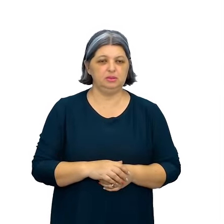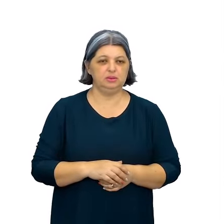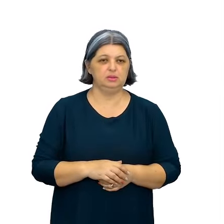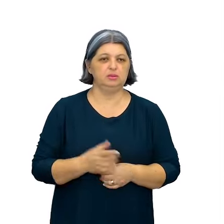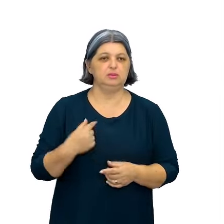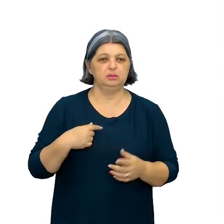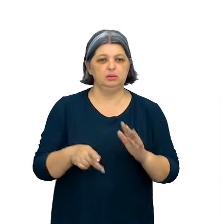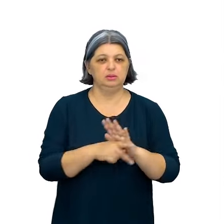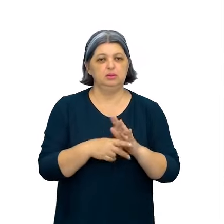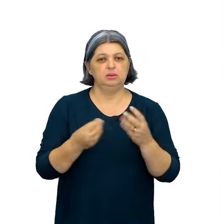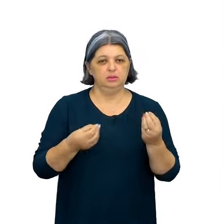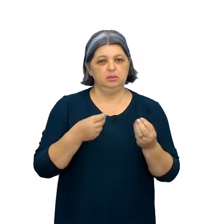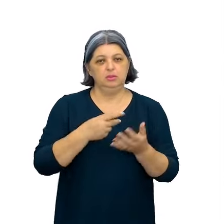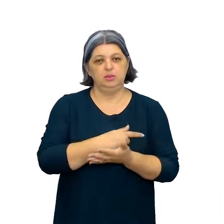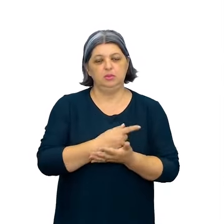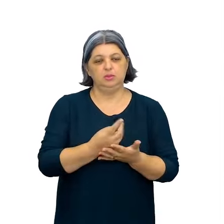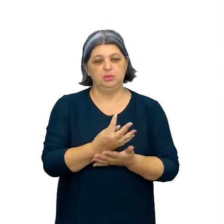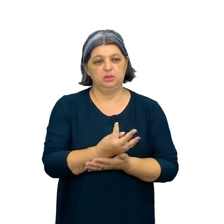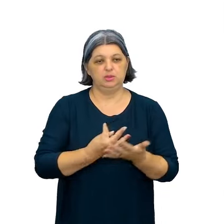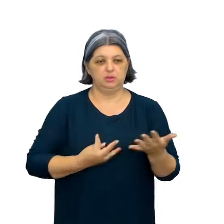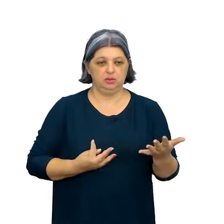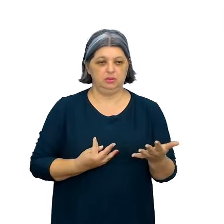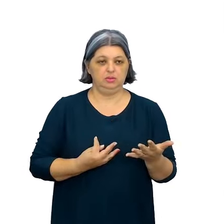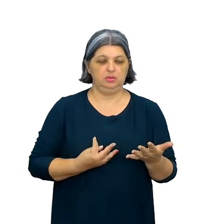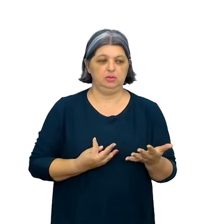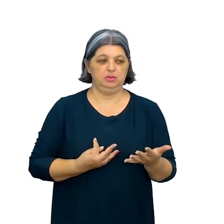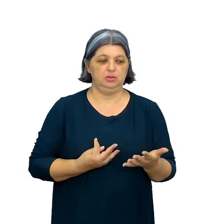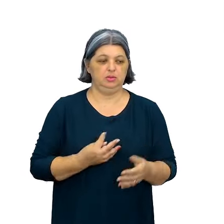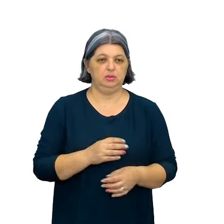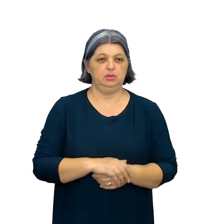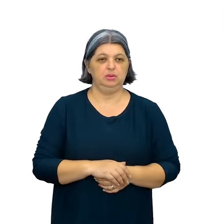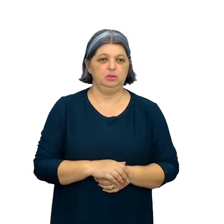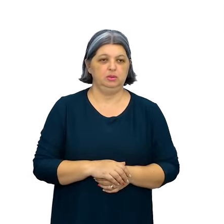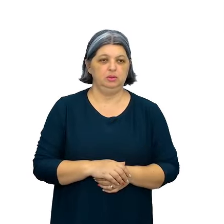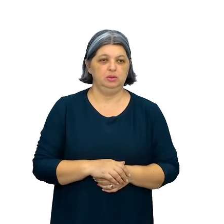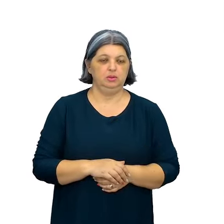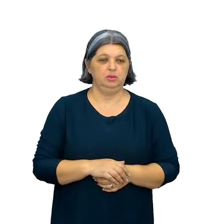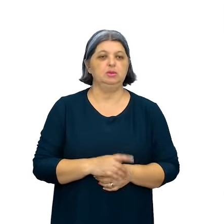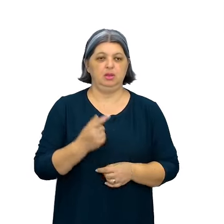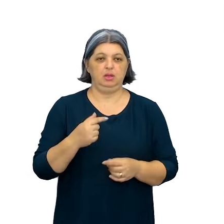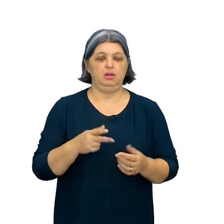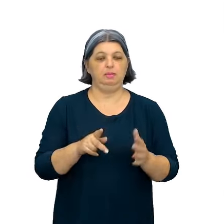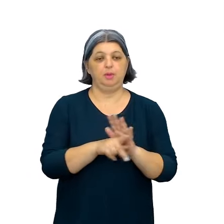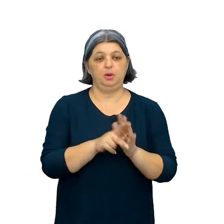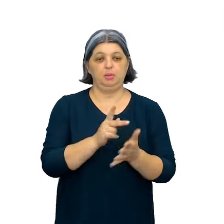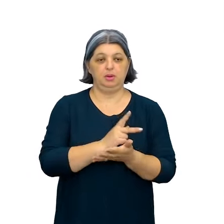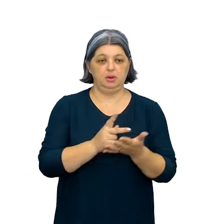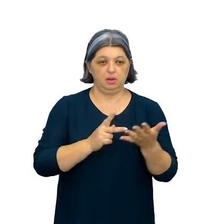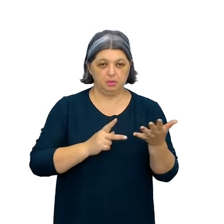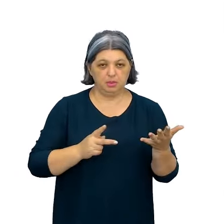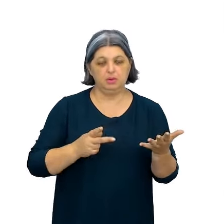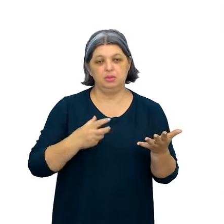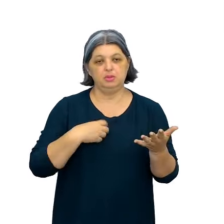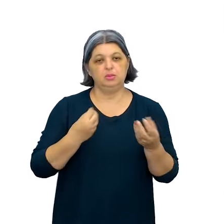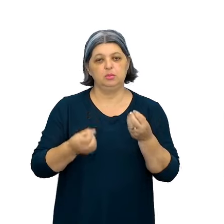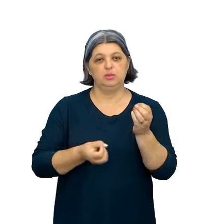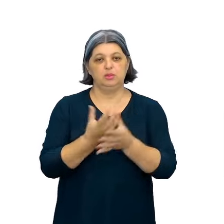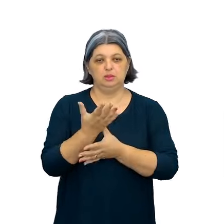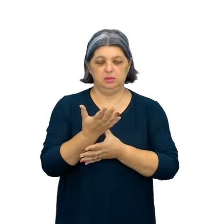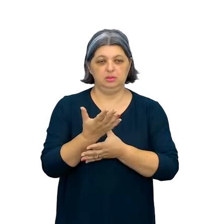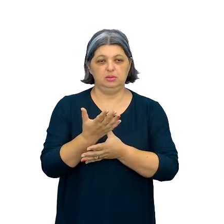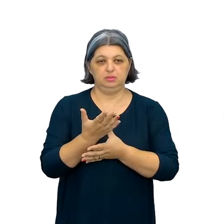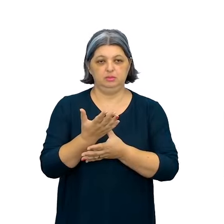poema, então o gênero textual em que ele está organizado é o poema. A forma composicional ele